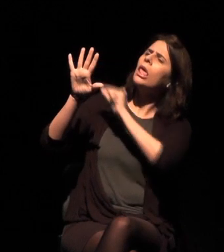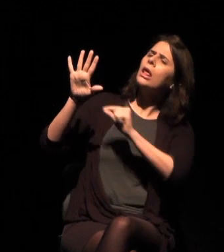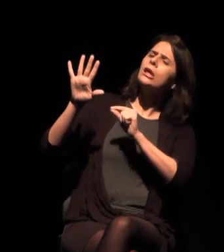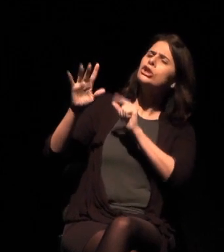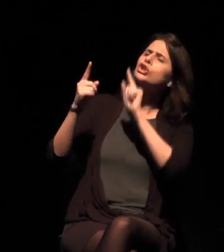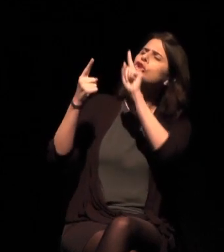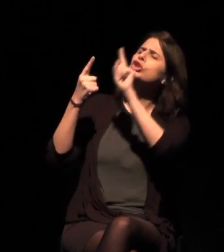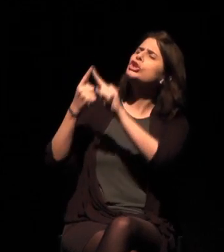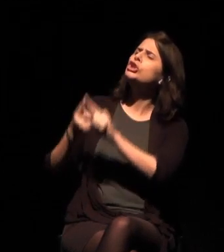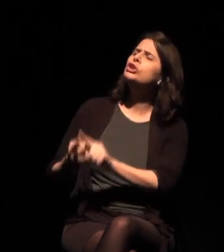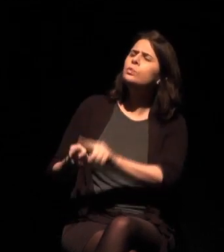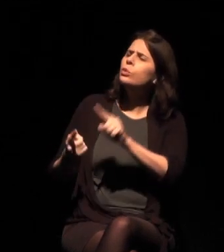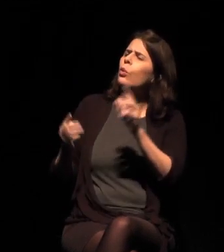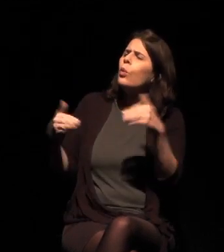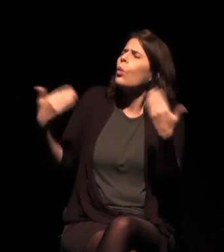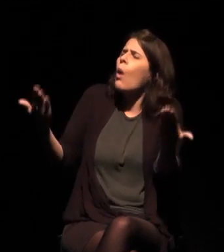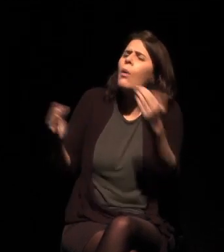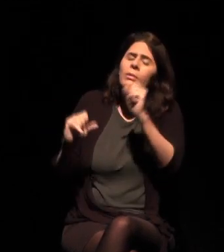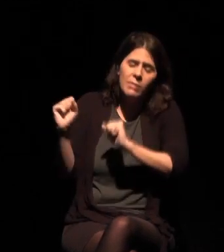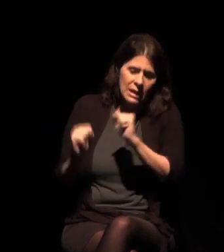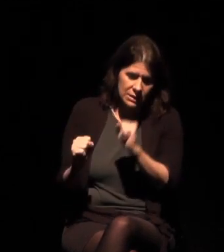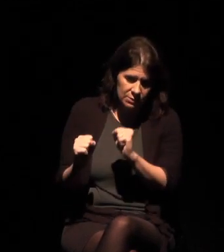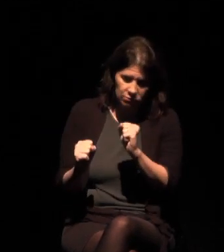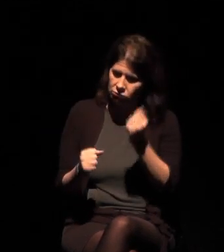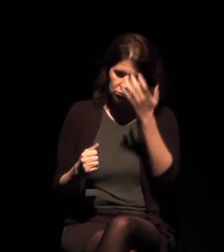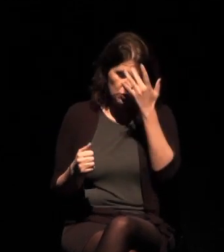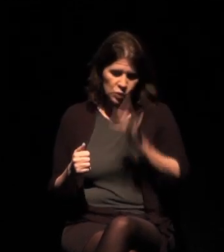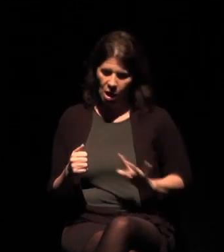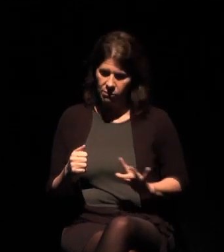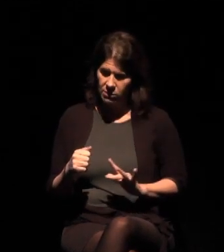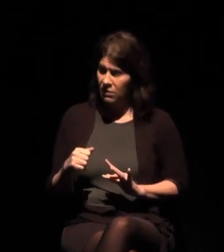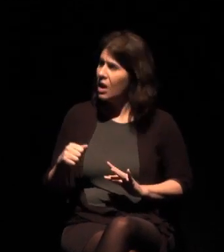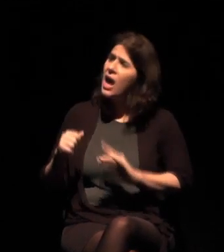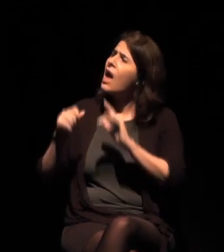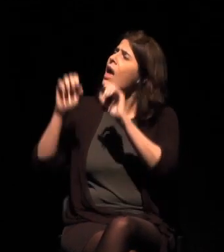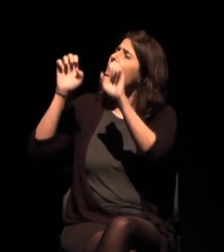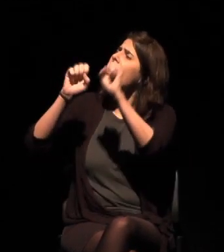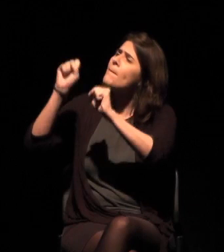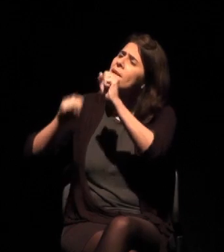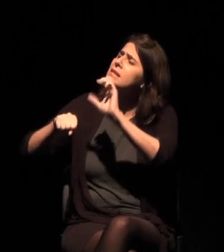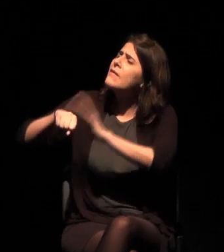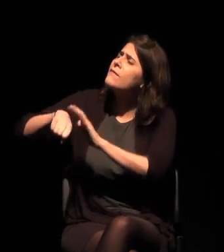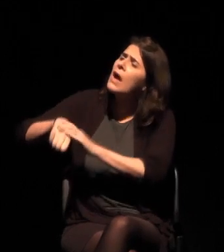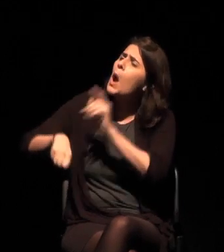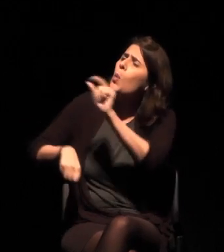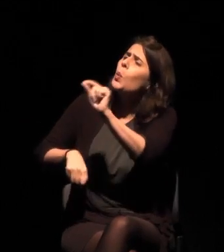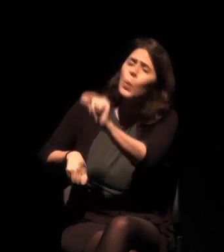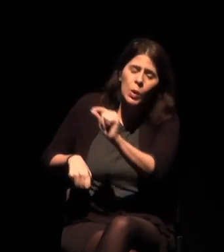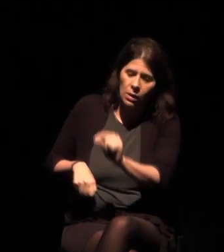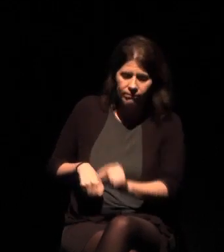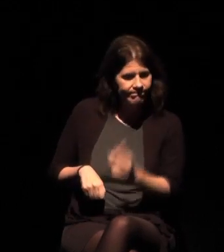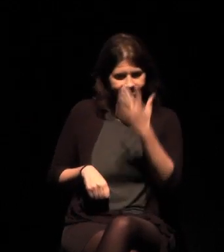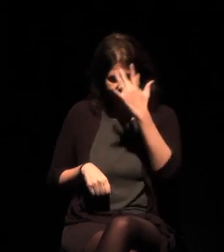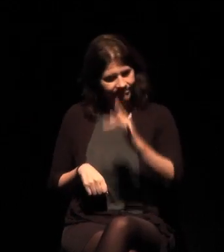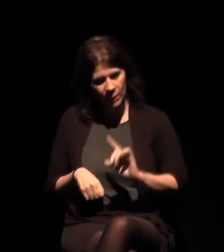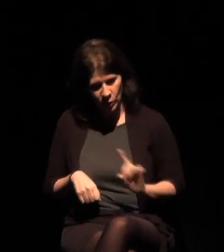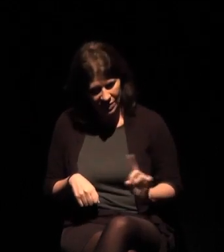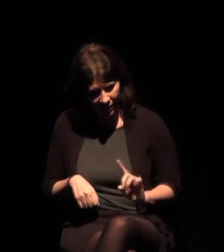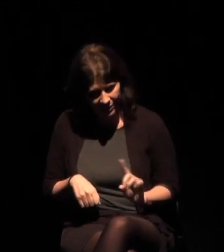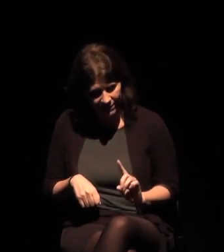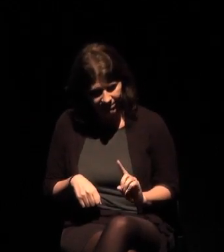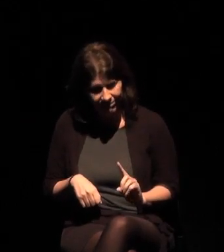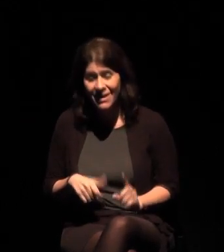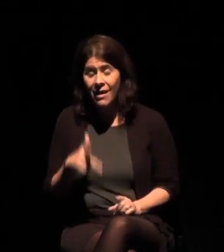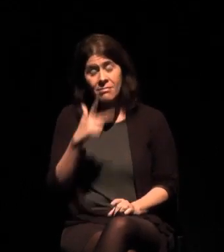o que fazem e esta é uma conta de santo que mostra também uma espécie de corrida ceia